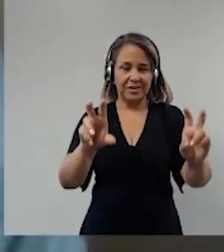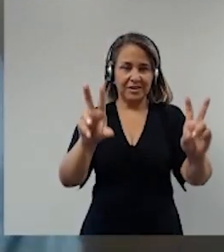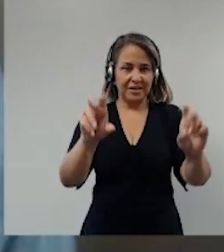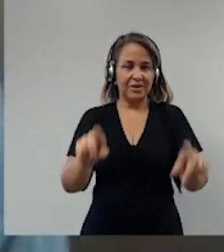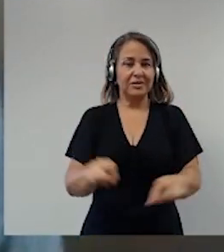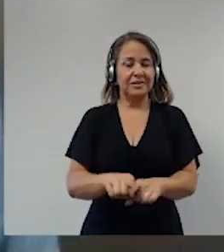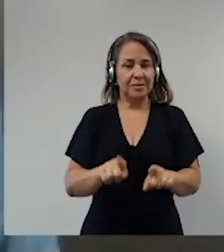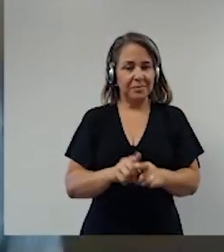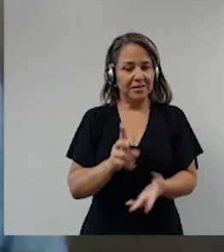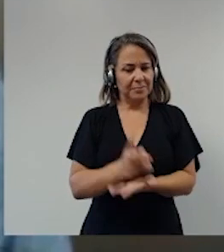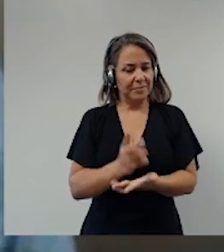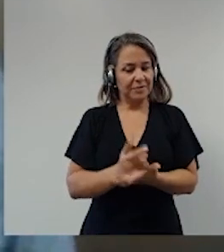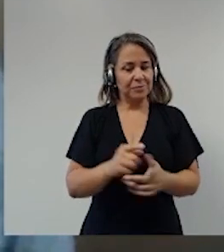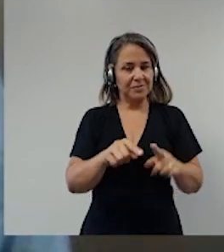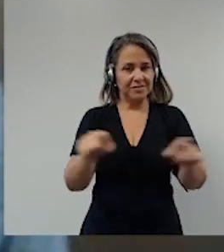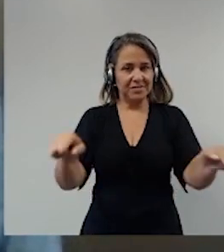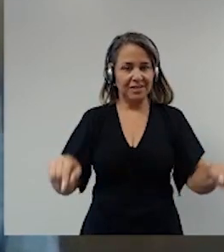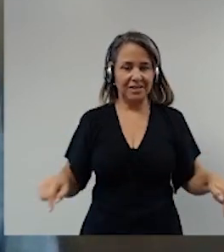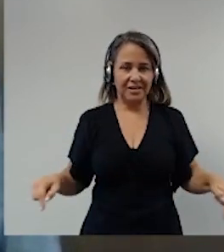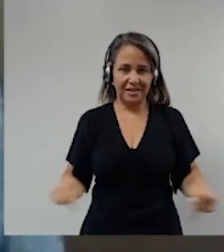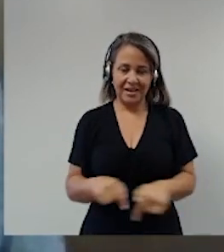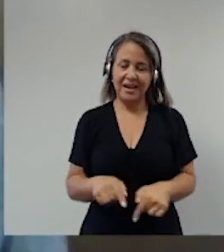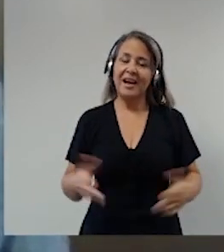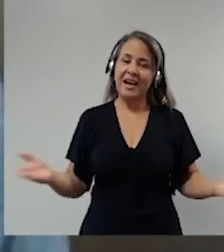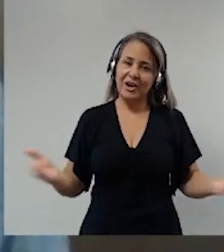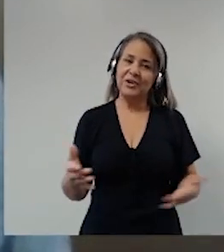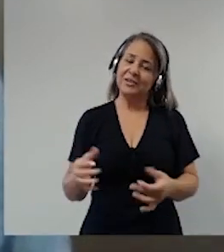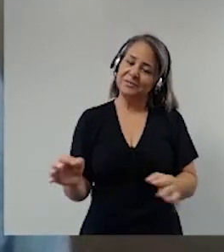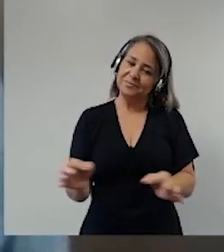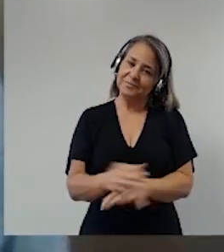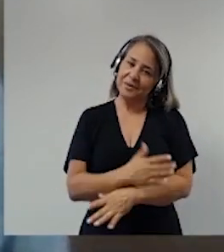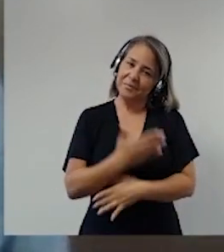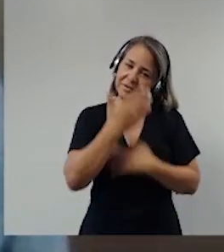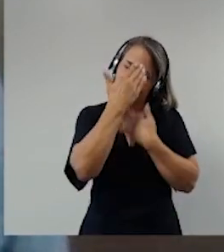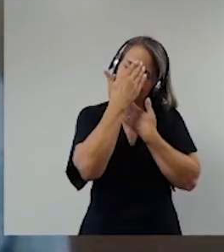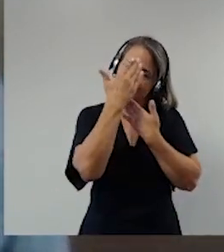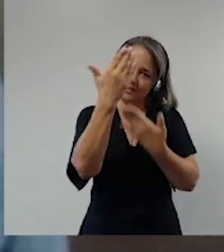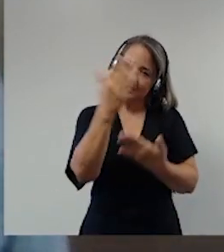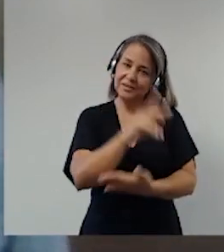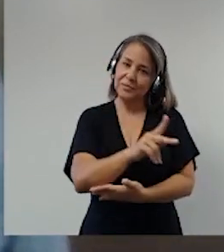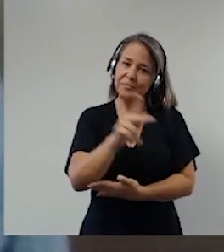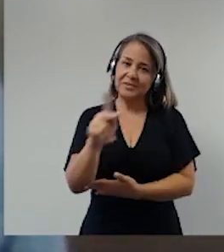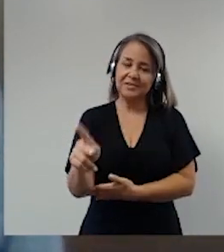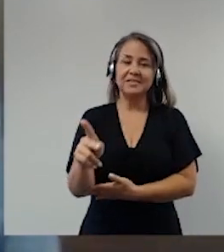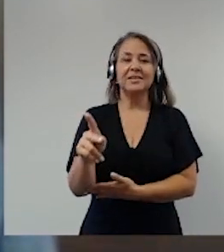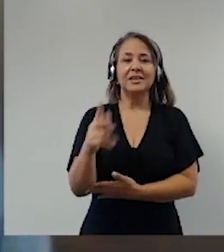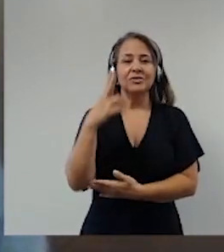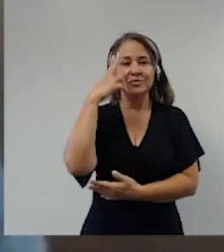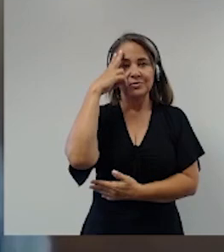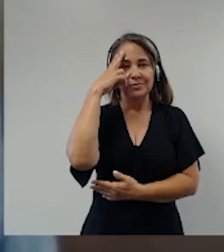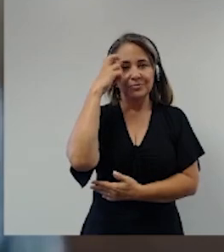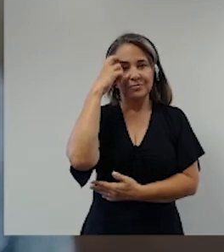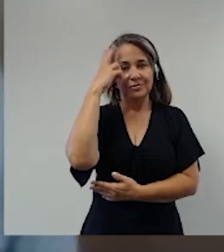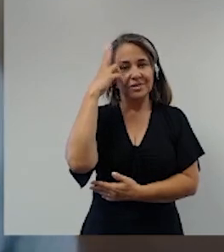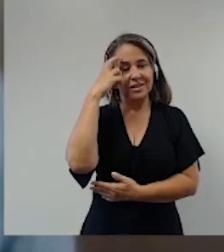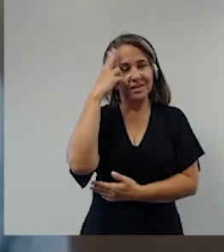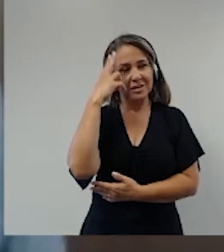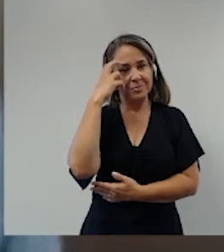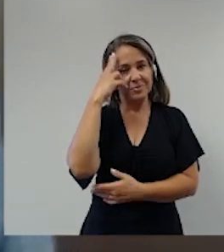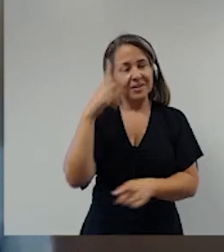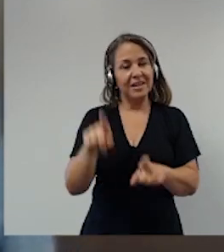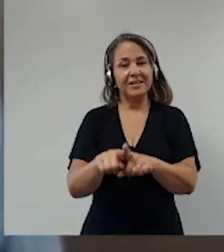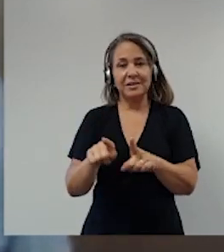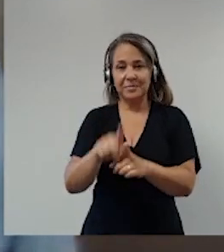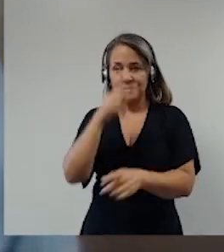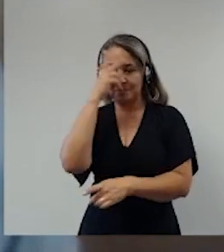também nessa mesma sala. Registro, por fim, o agradecimento ao presidente Felipe Santa Cruz e ao